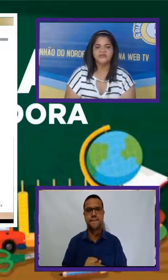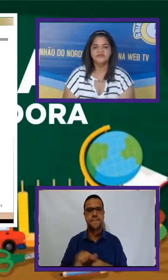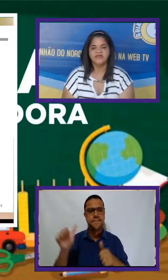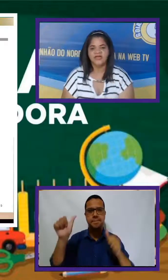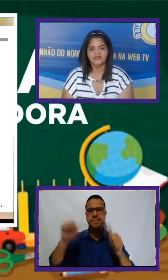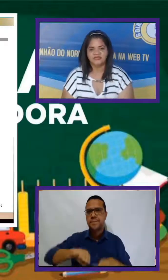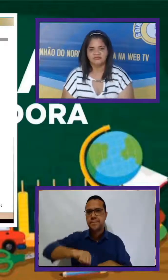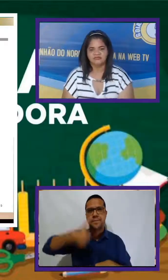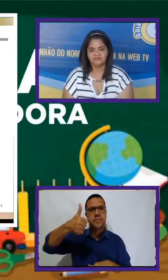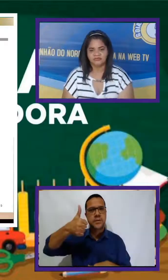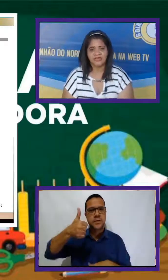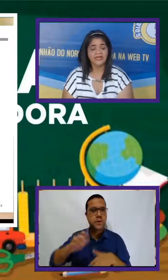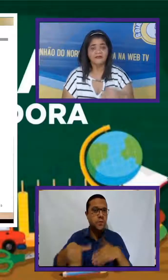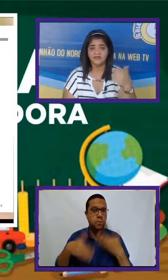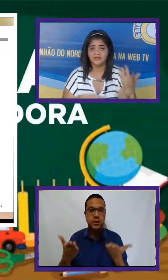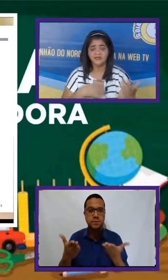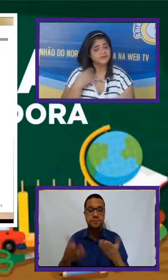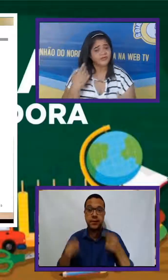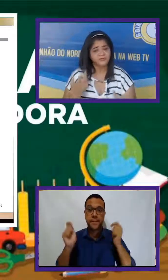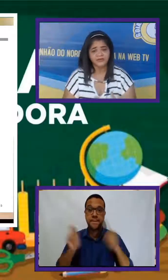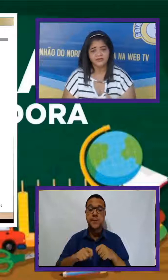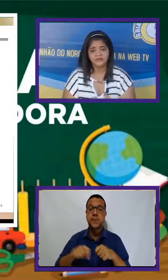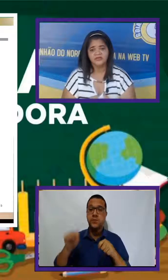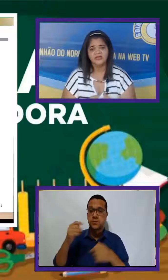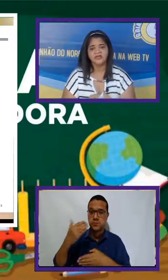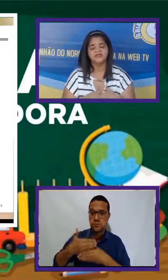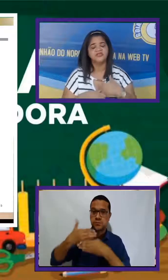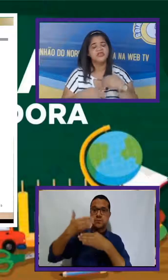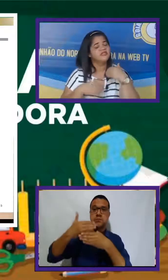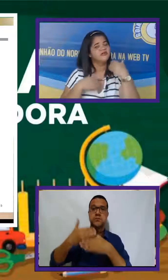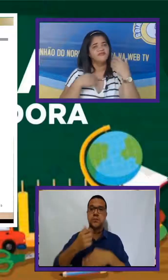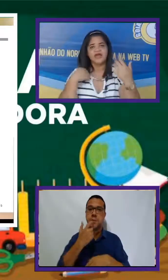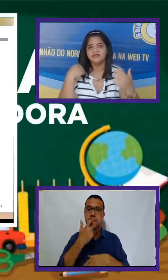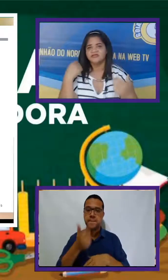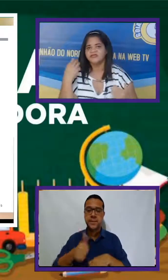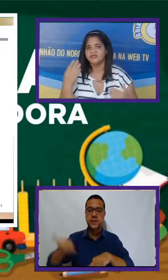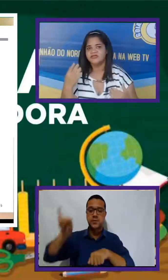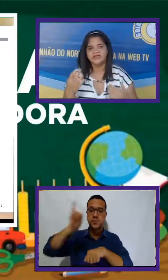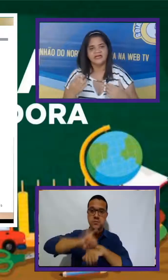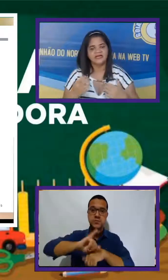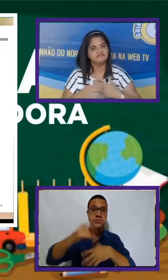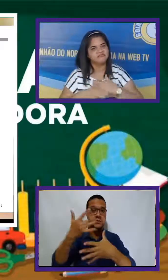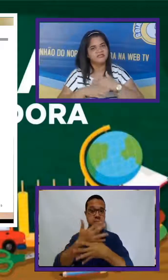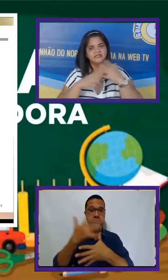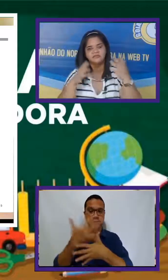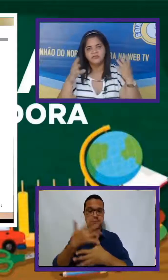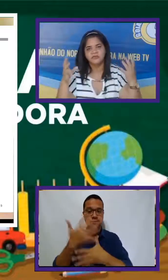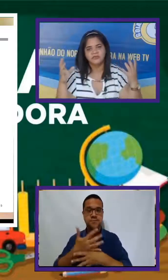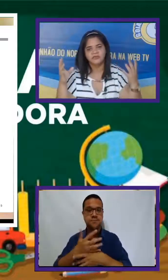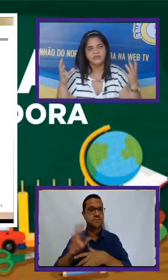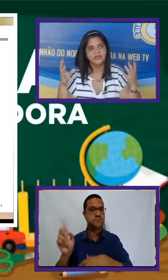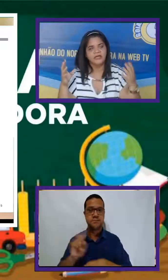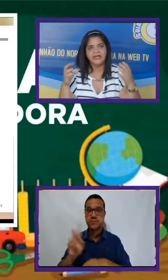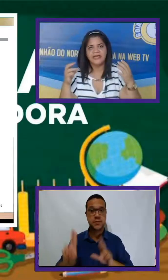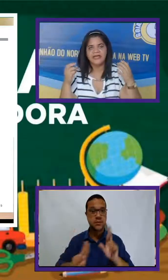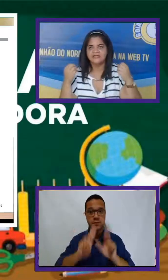Qual a sua vantagem Ela pode ser construída Próximo dos centros Não vai se utilizar Grande Muito É